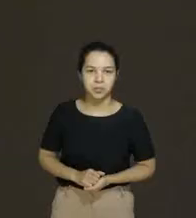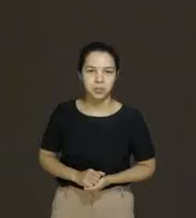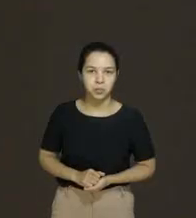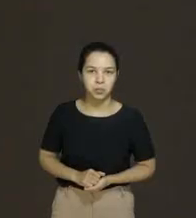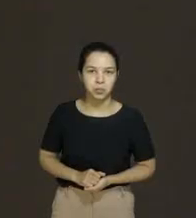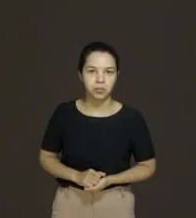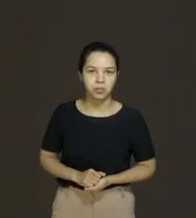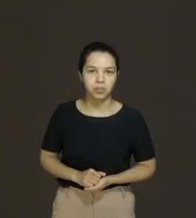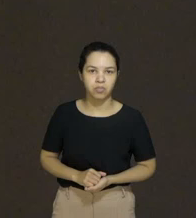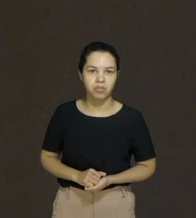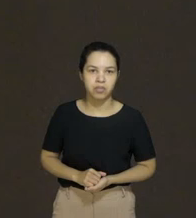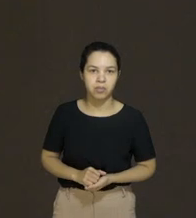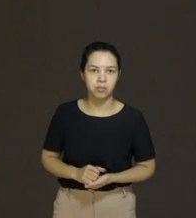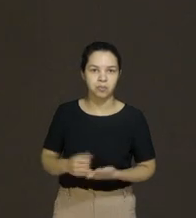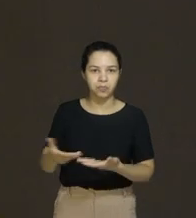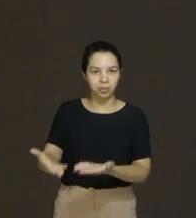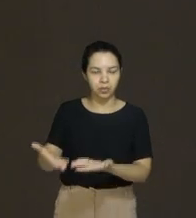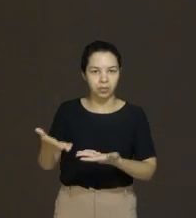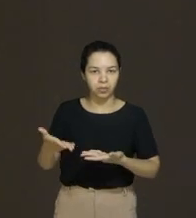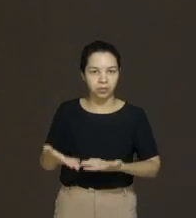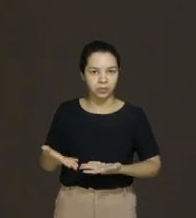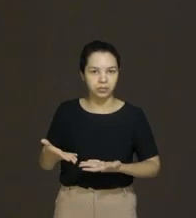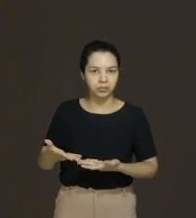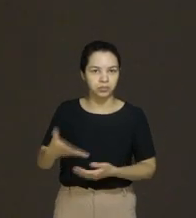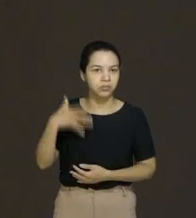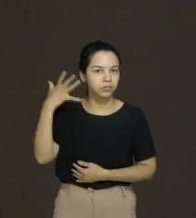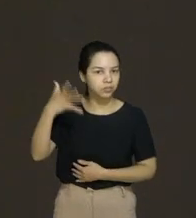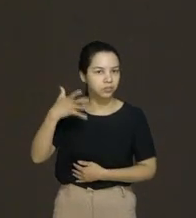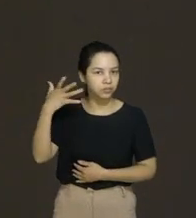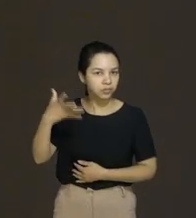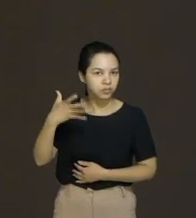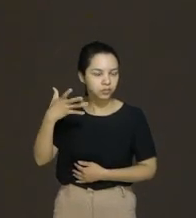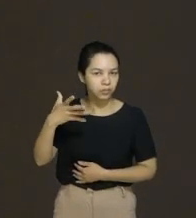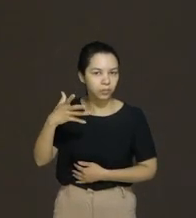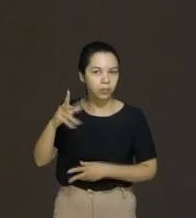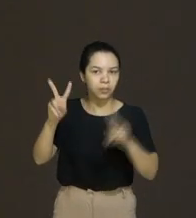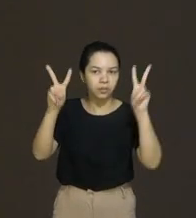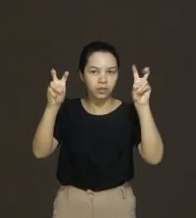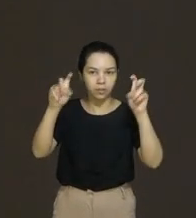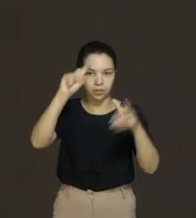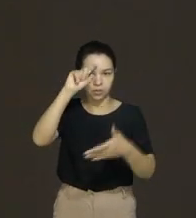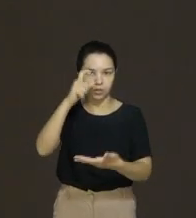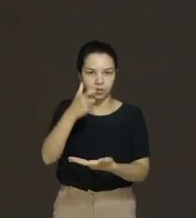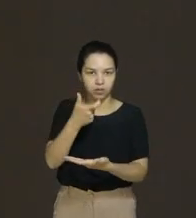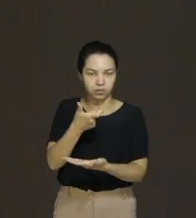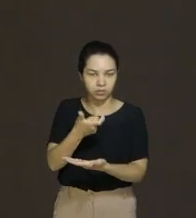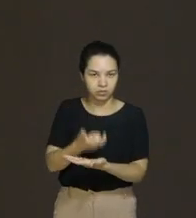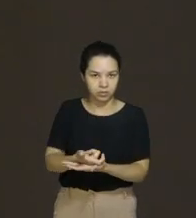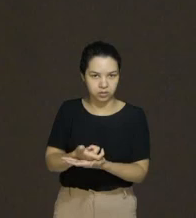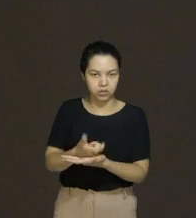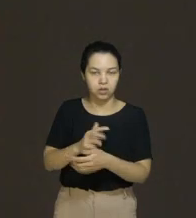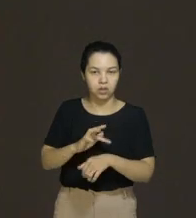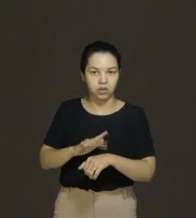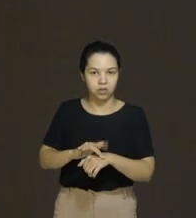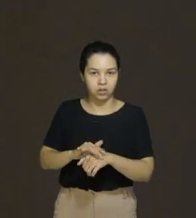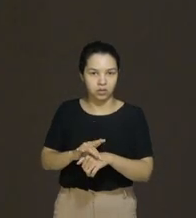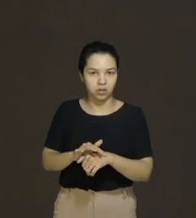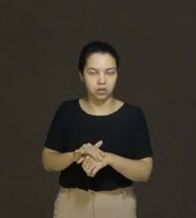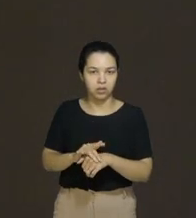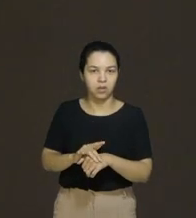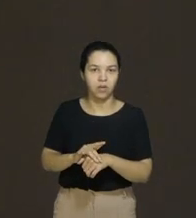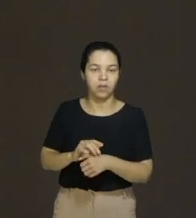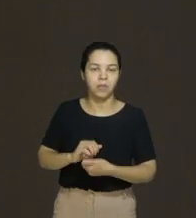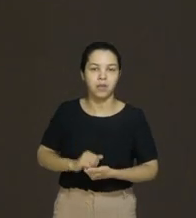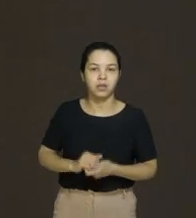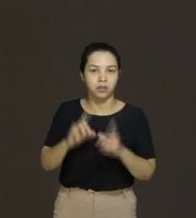Convidamos para esta palestra com o tema Dislexia, comorbidade, transtorno de déficit de atenção